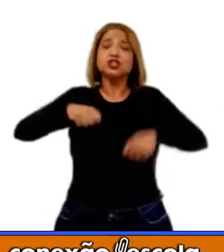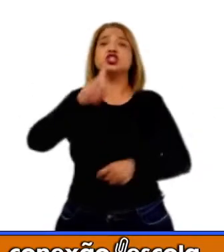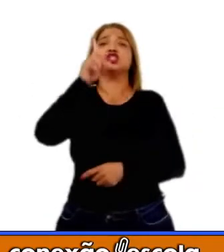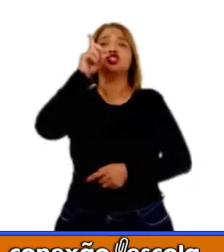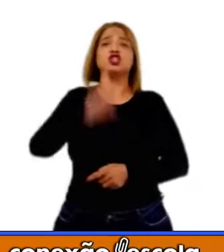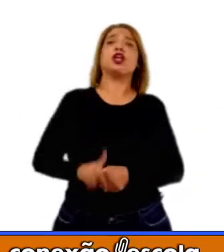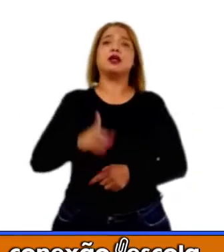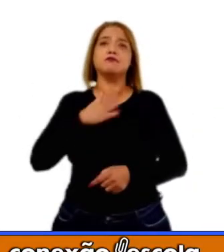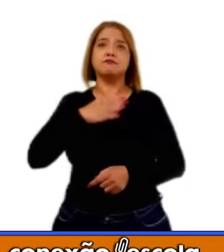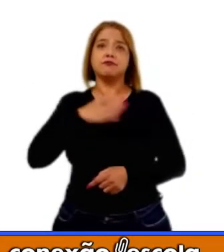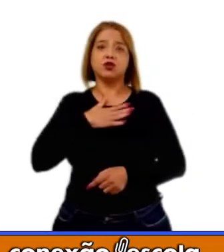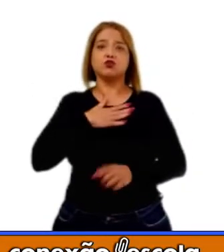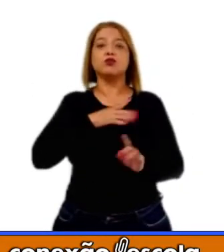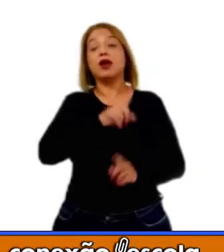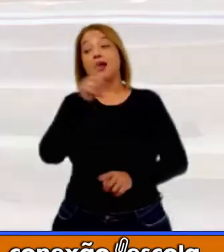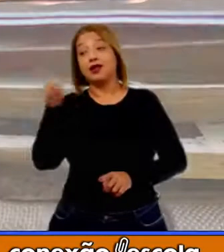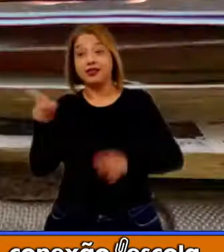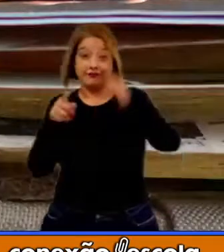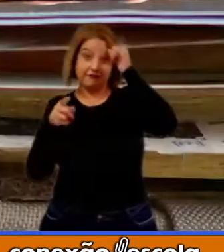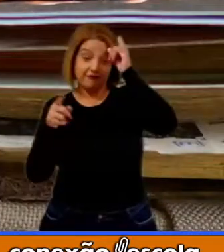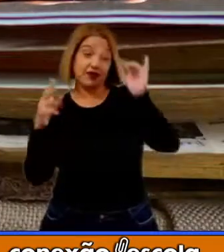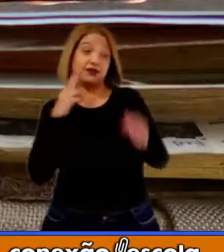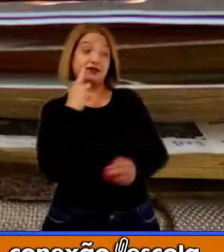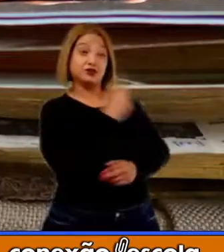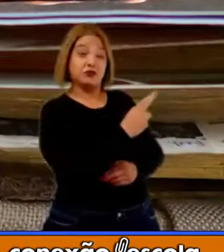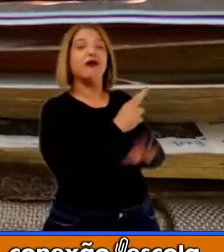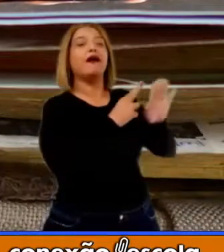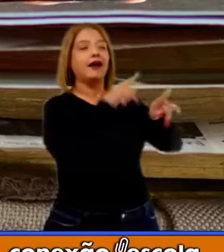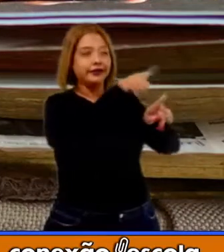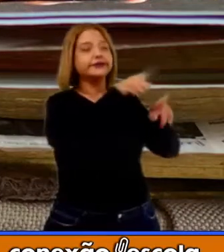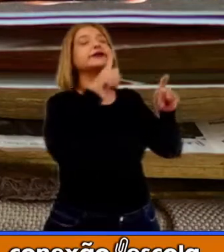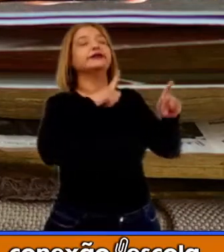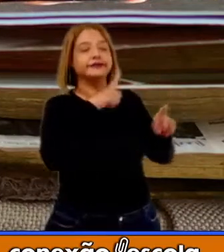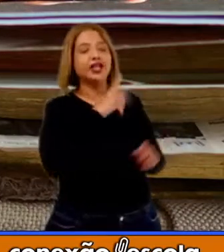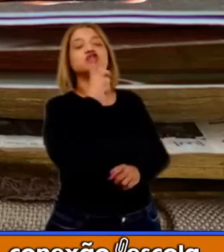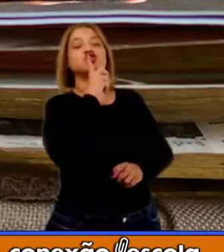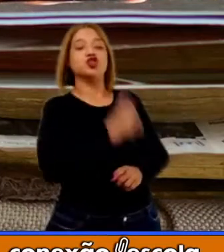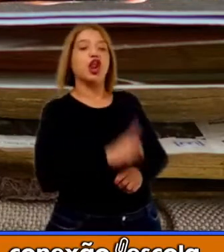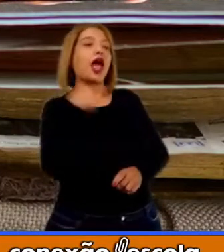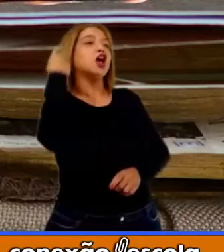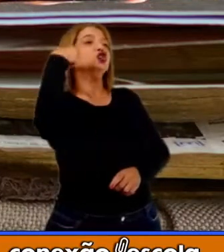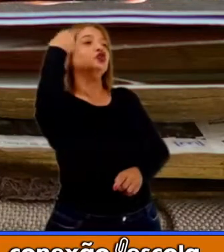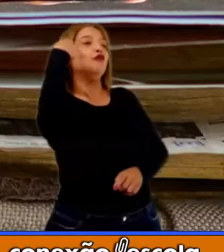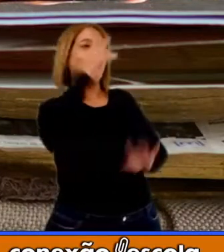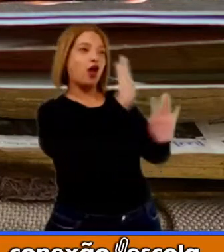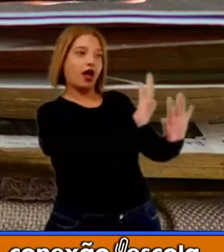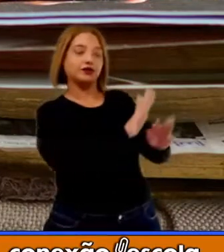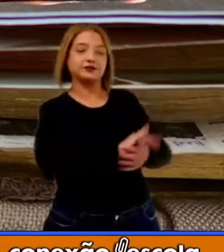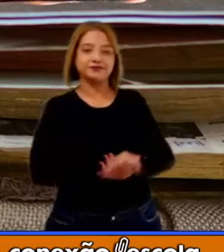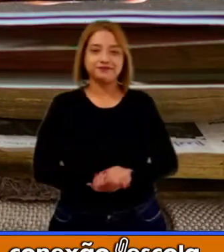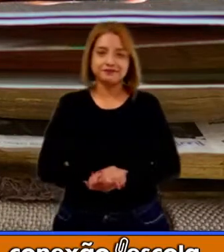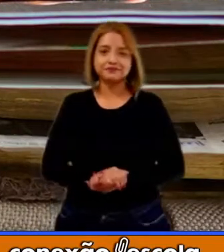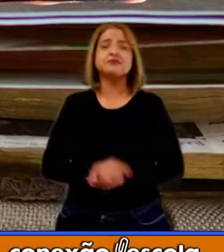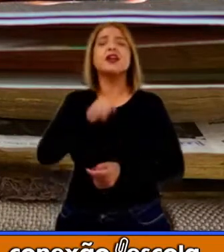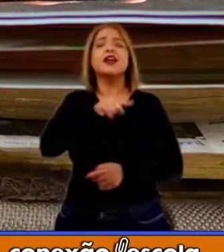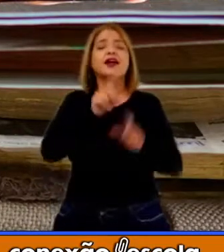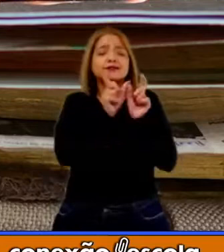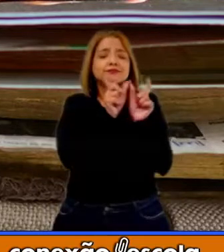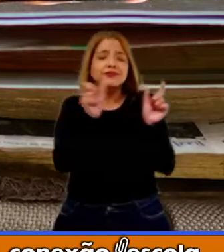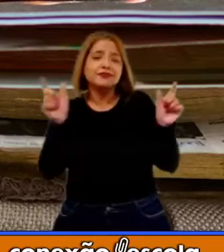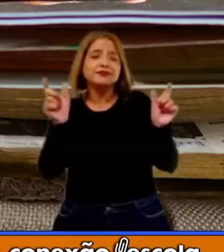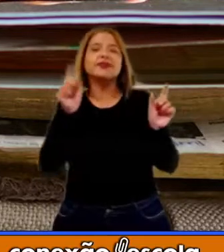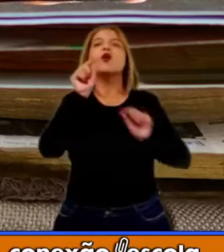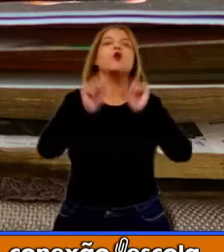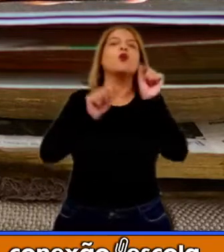a um advogado. Bom, nessa tirinha, o autor quis, de forma